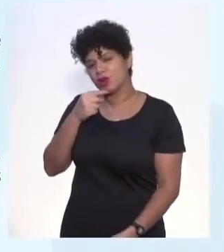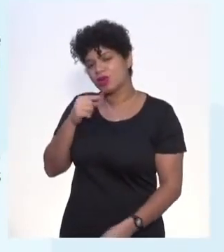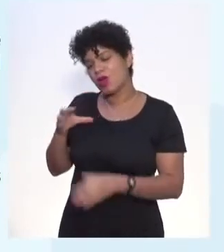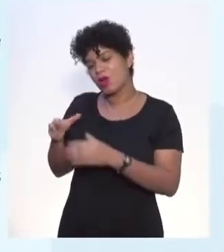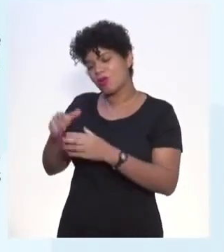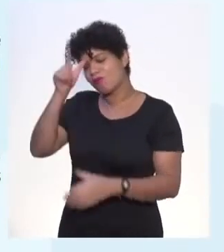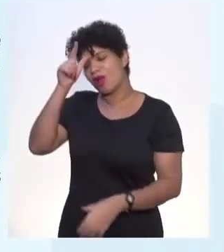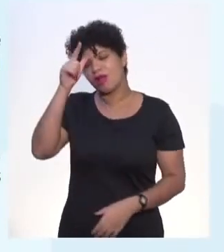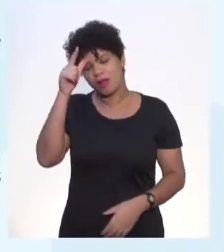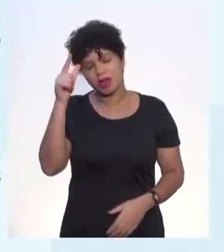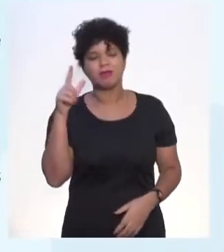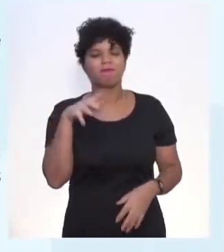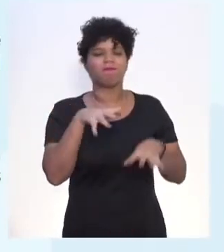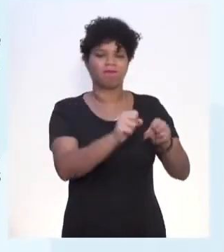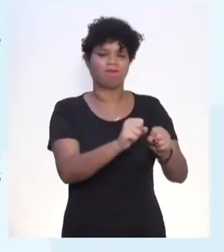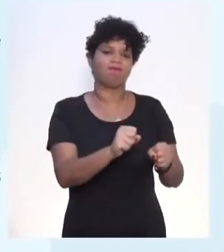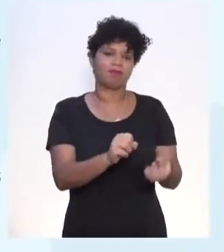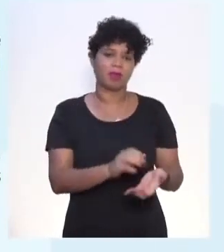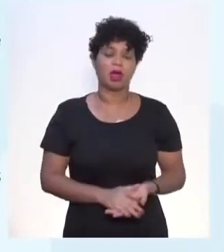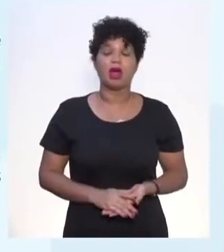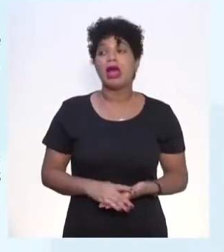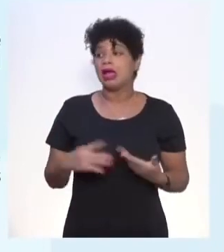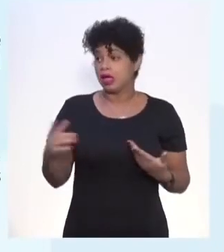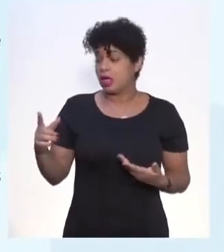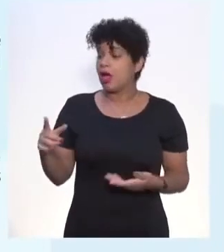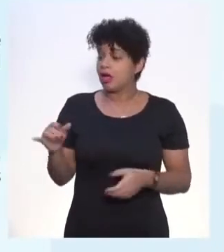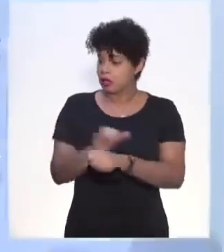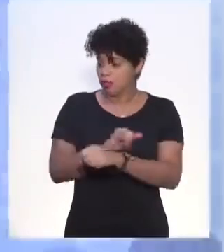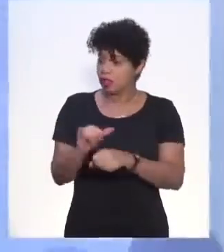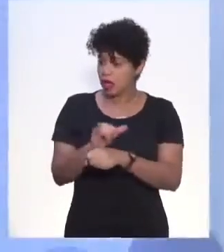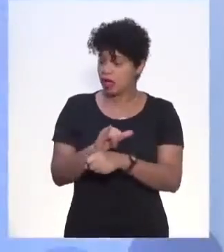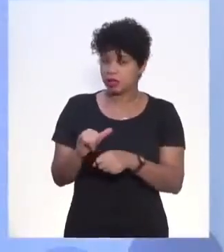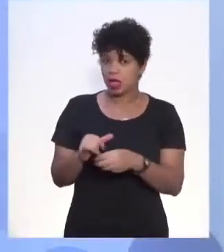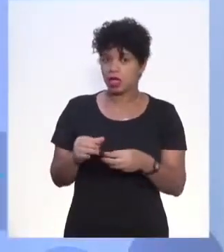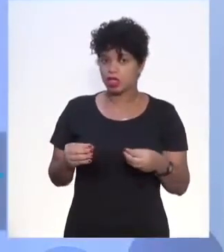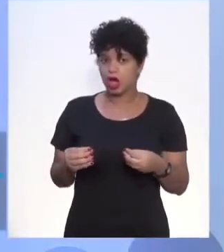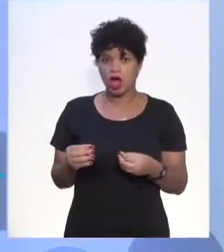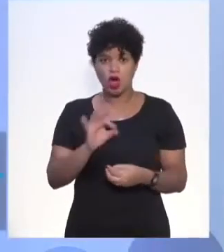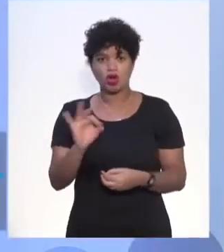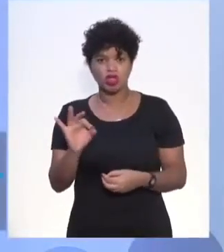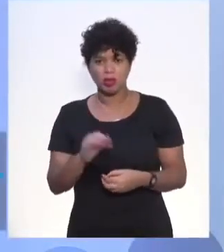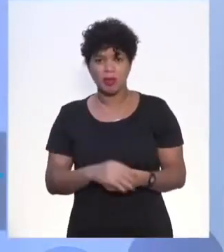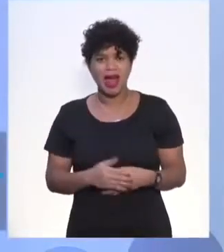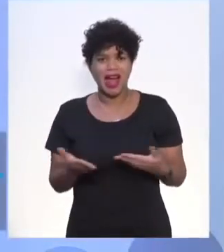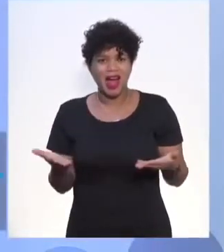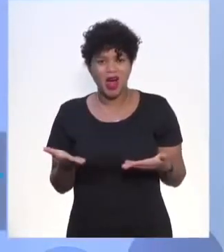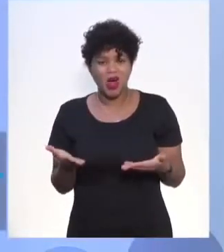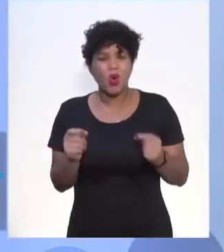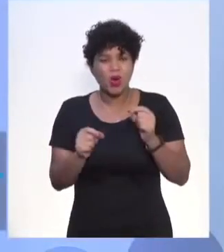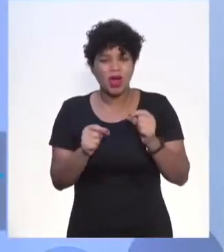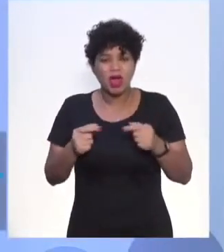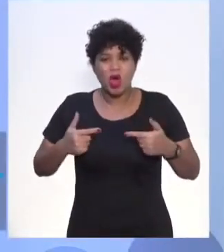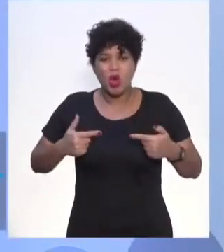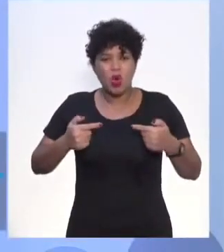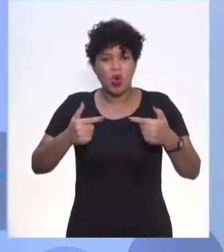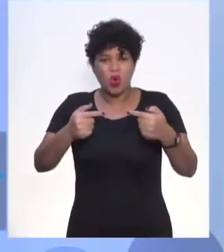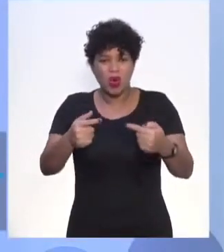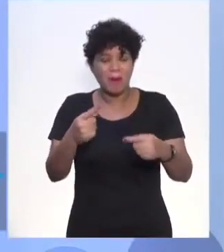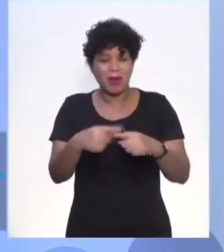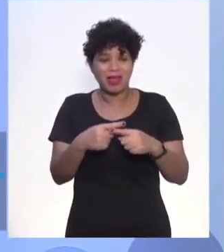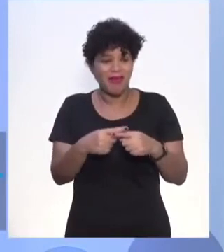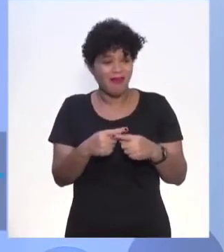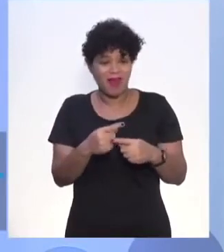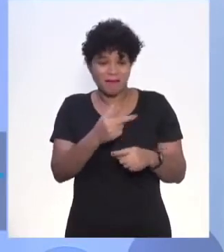alemães aí. E a estratégia da terra arrasada, professora Luíse, ela é uma técnica de guerra muito cruel, porque